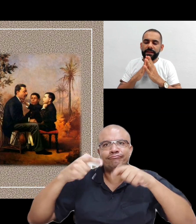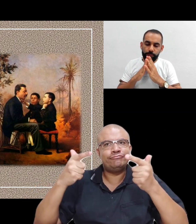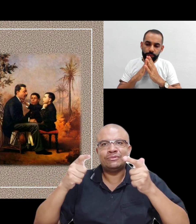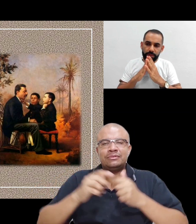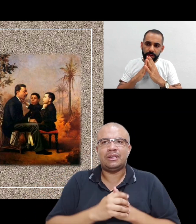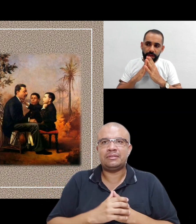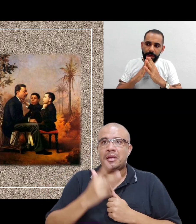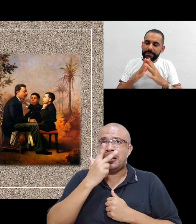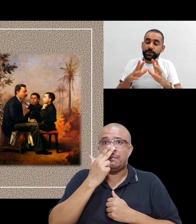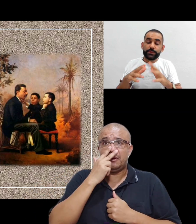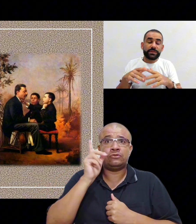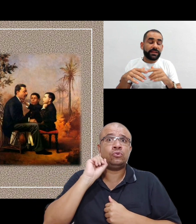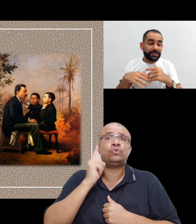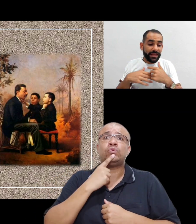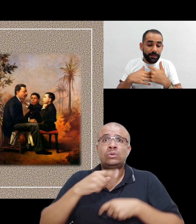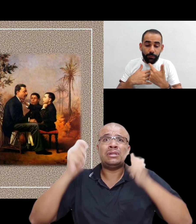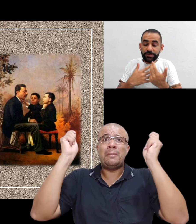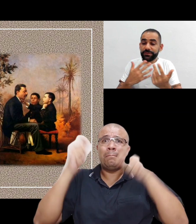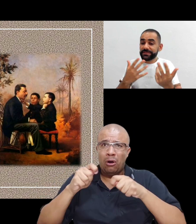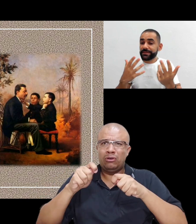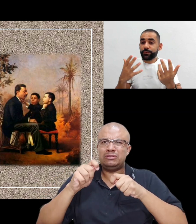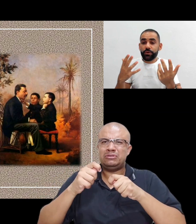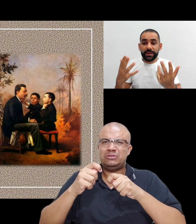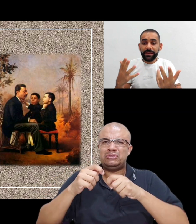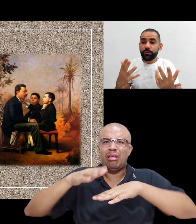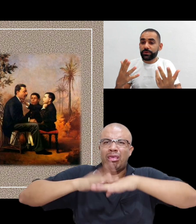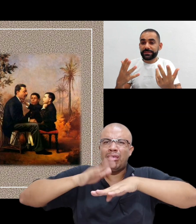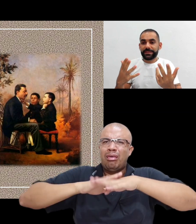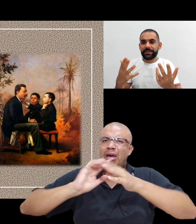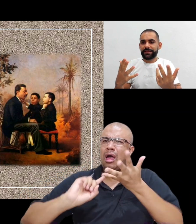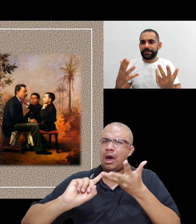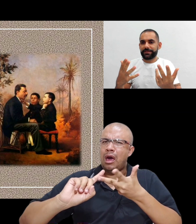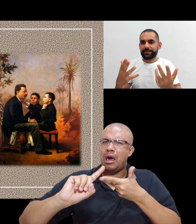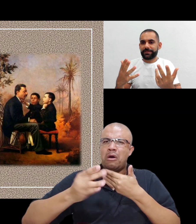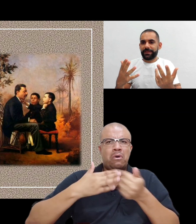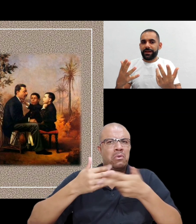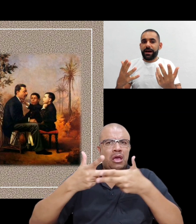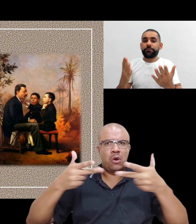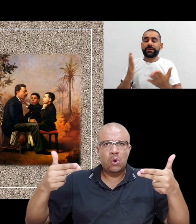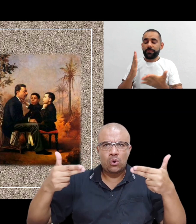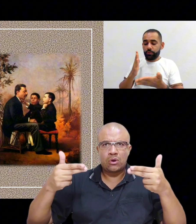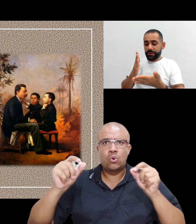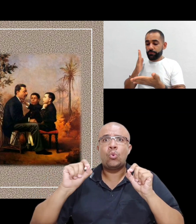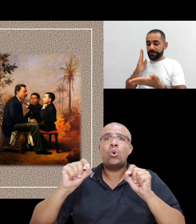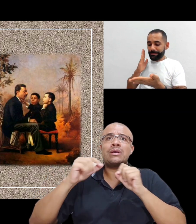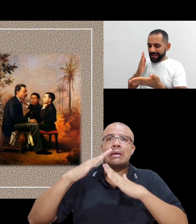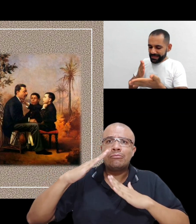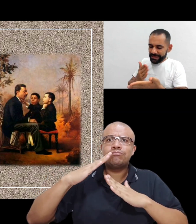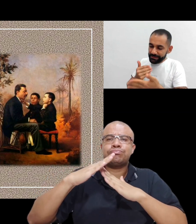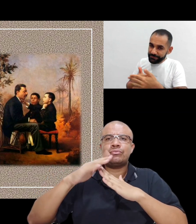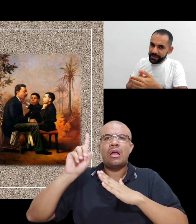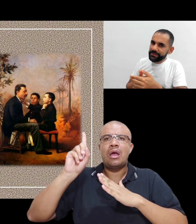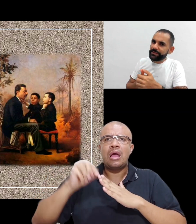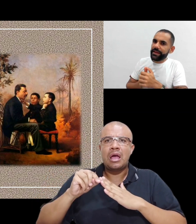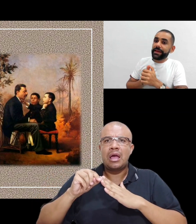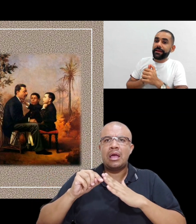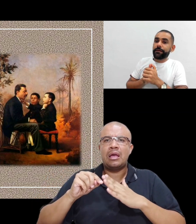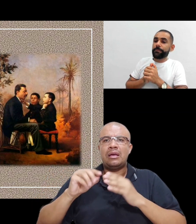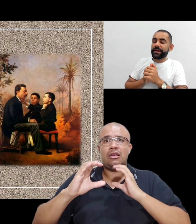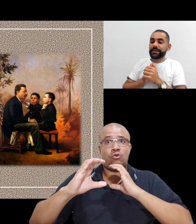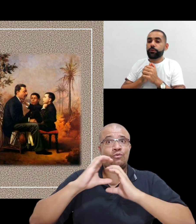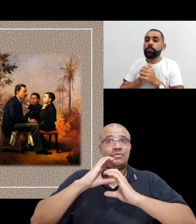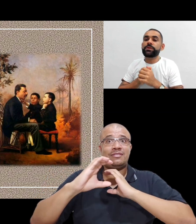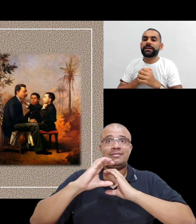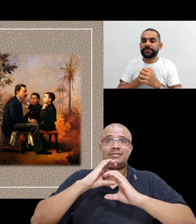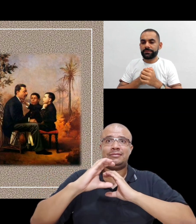de fazer algo. A pessoa surda ela pode fazer qualquer coisa que ela queira. A única barreira que ela enfrenta é